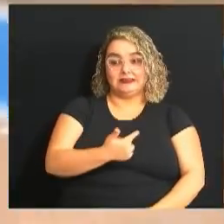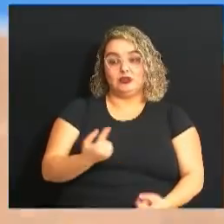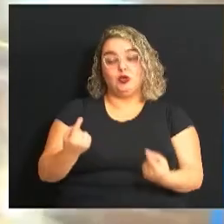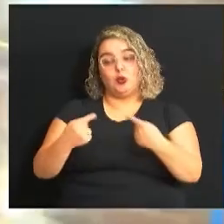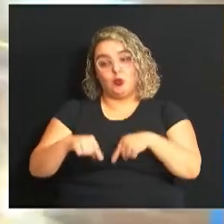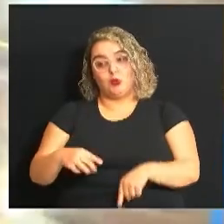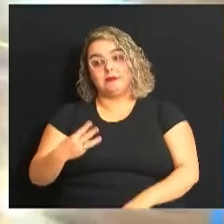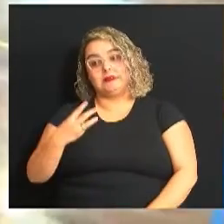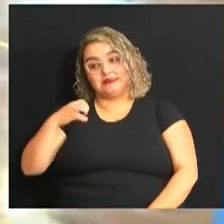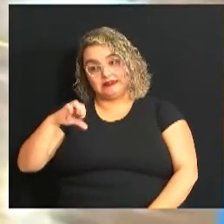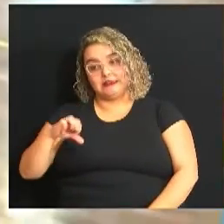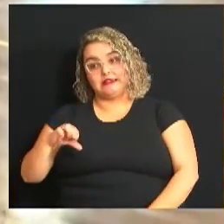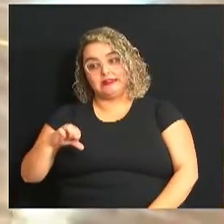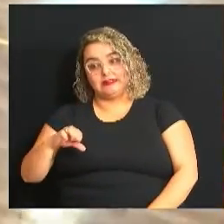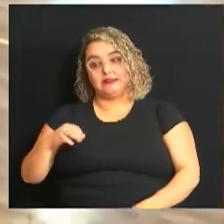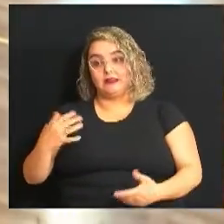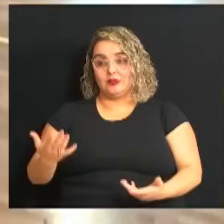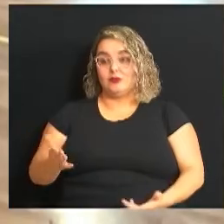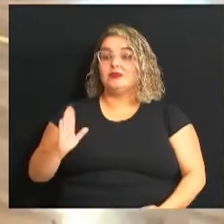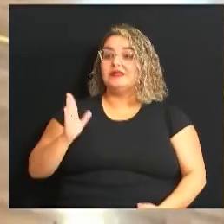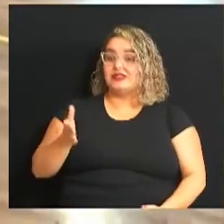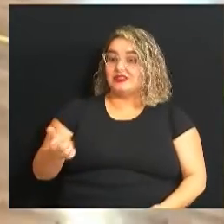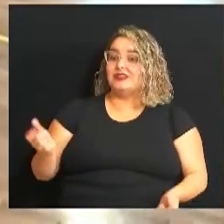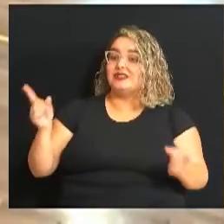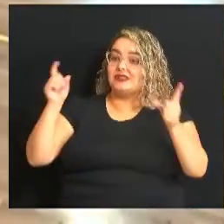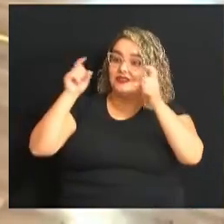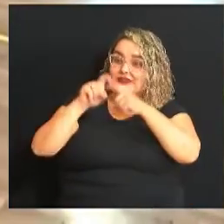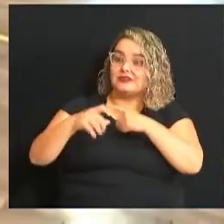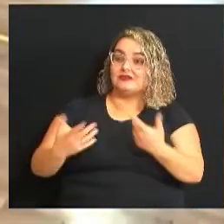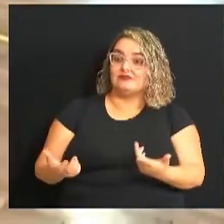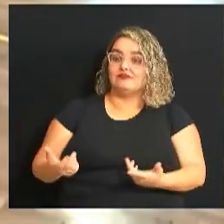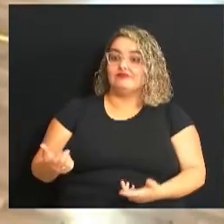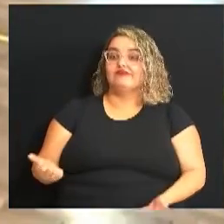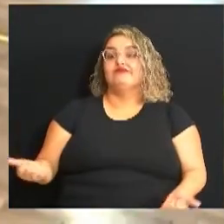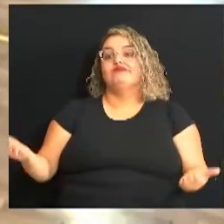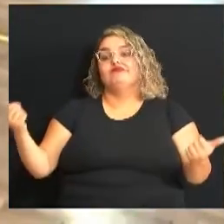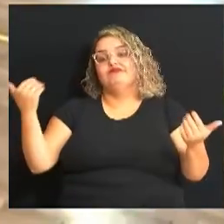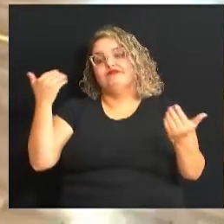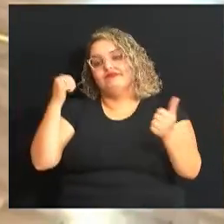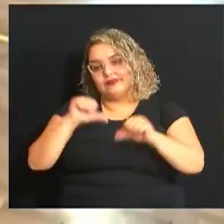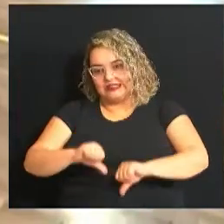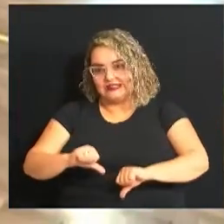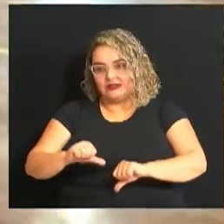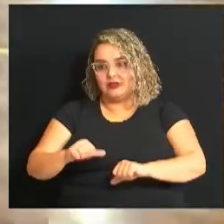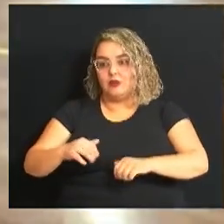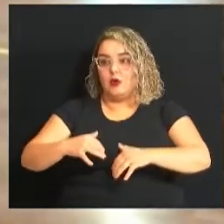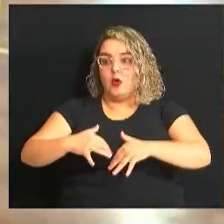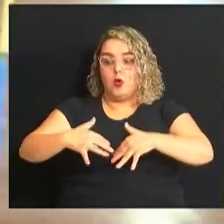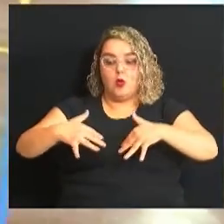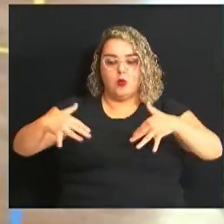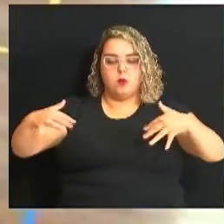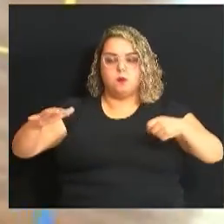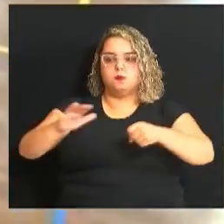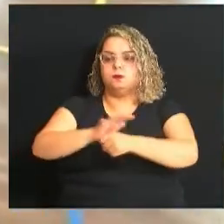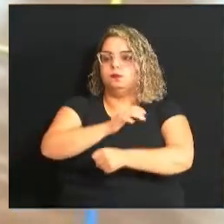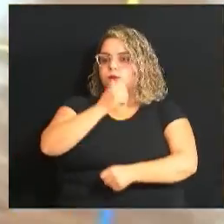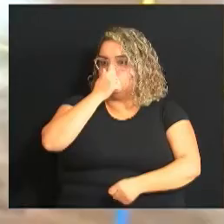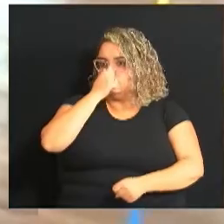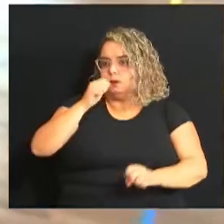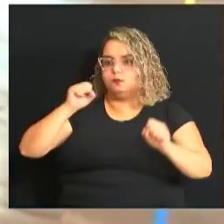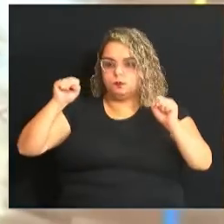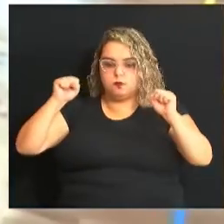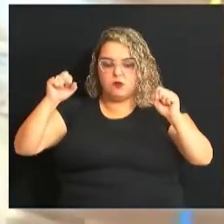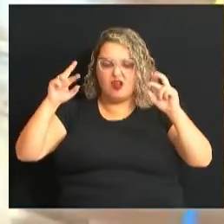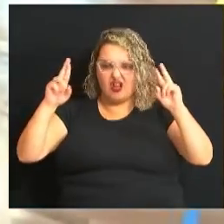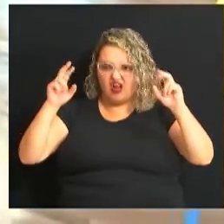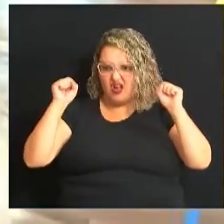52-39. E o que já estava difícil ficou ainda pior, com o ginásio cheio, empurrado pelos torcedores.